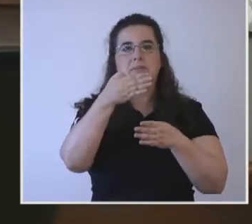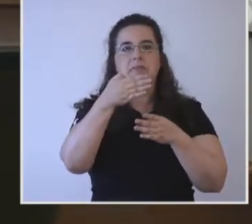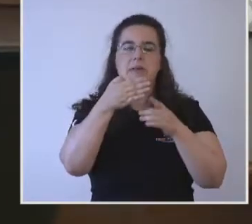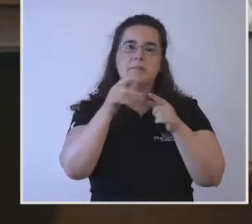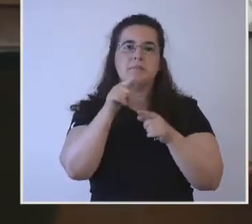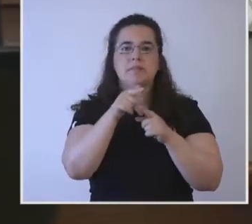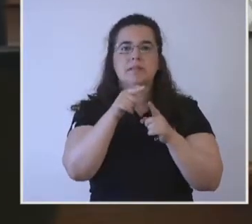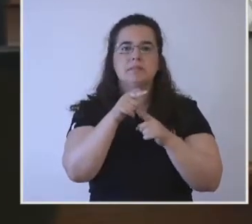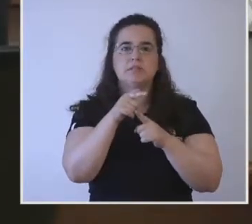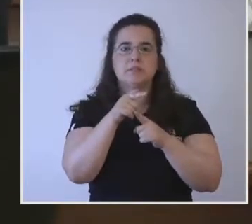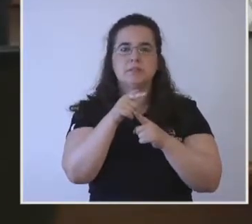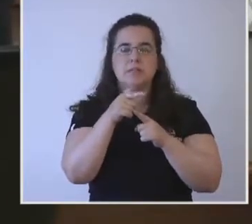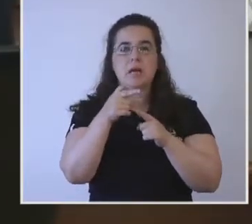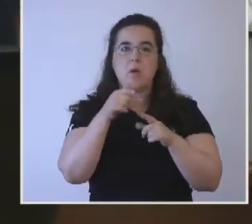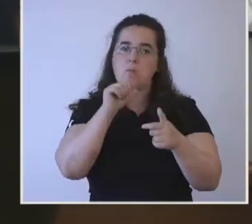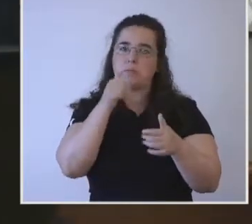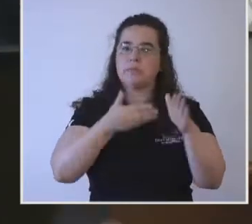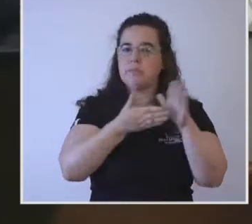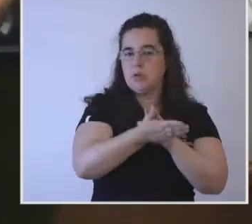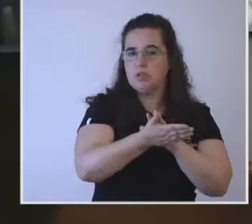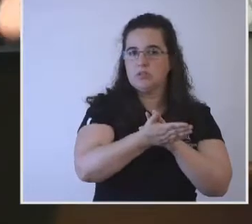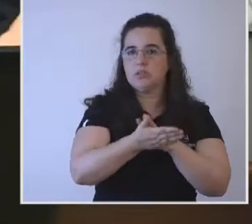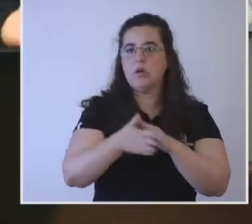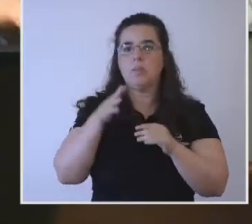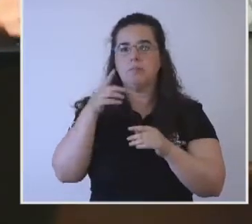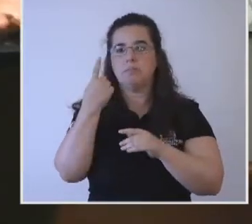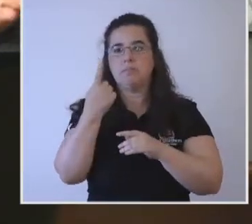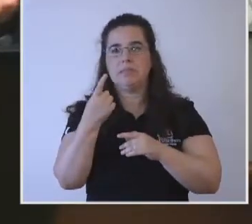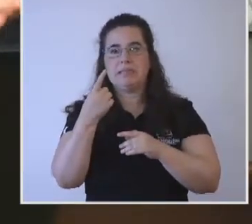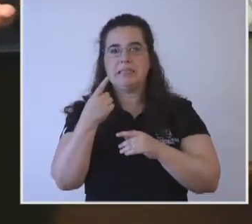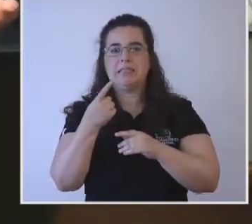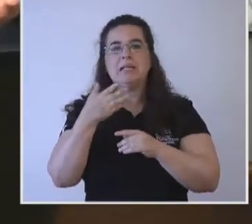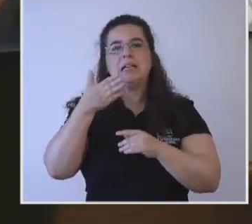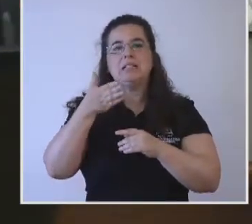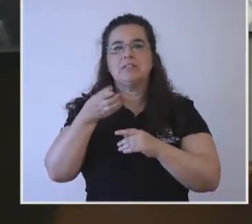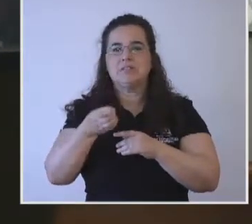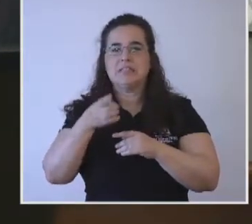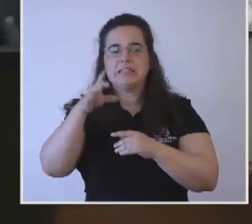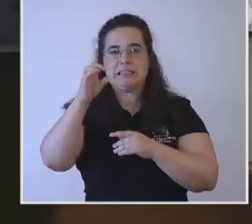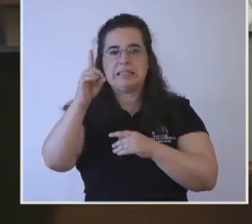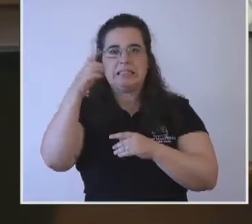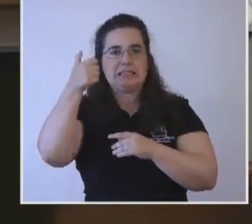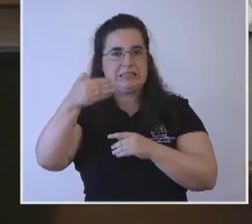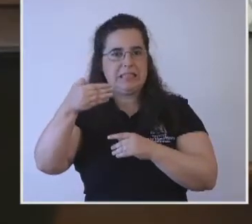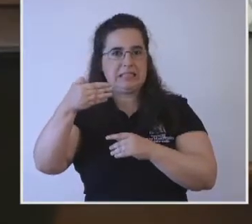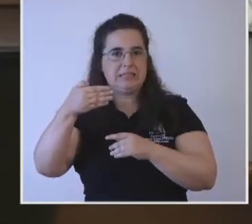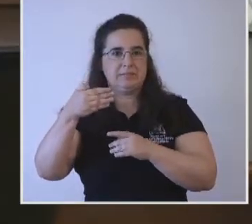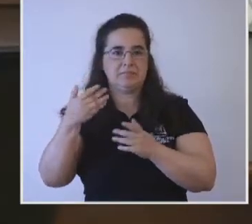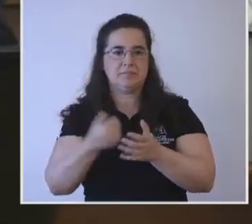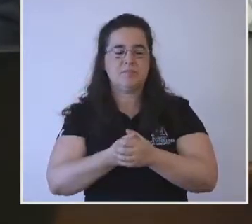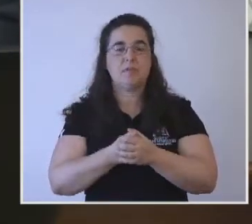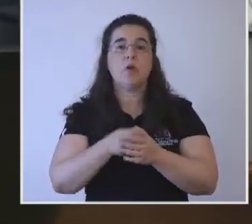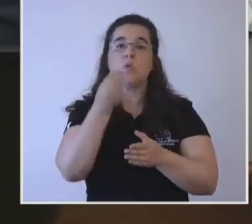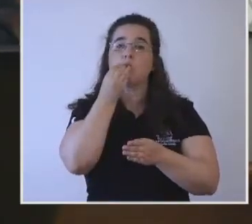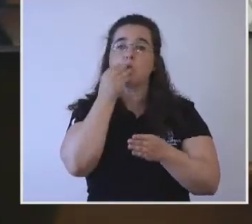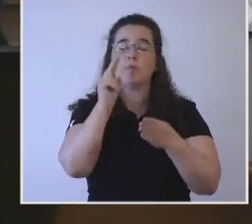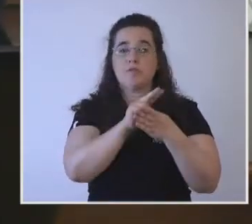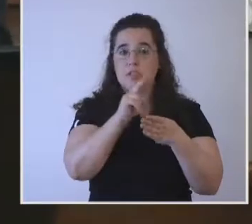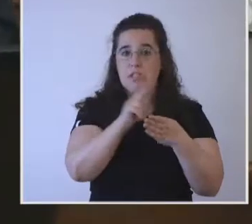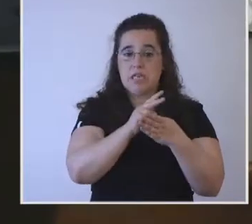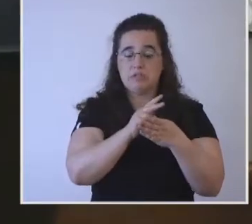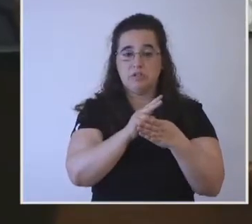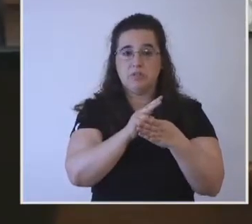aos 1167 no estudo. Andamos para a frente só para vos mostrar que os vegetarianos tomados em conjunto parecem